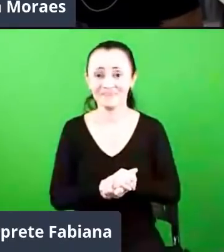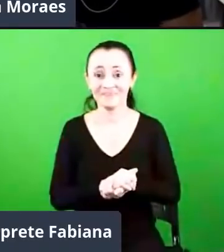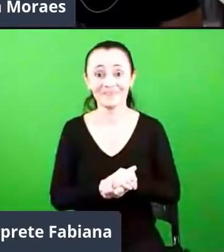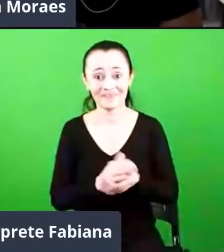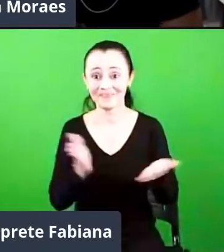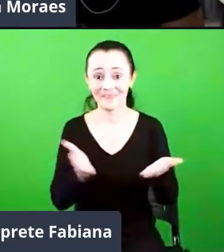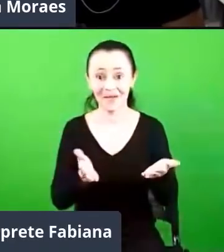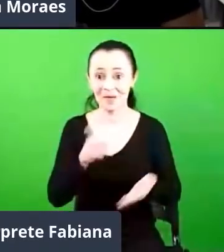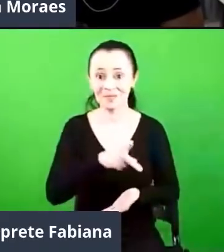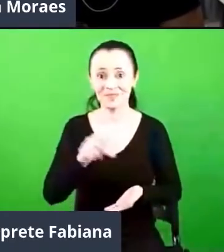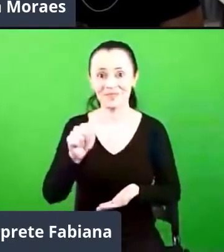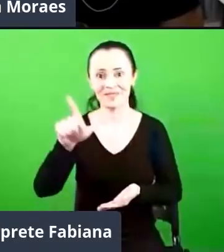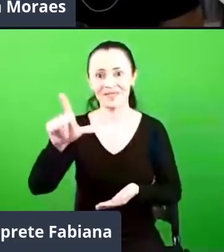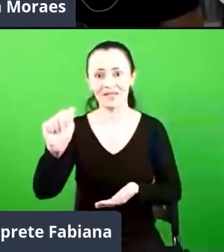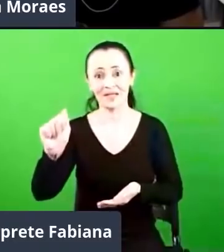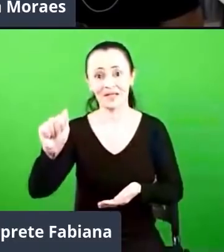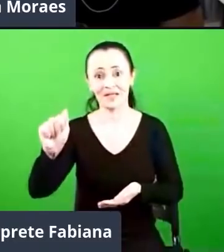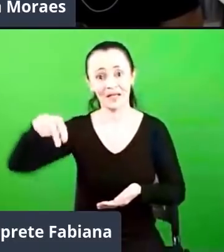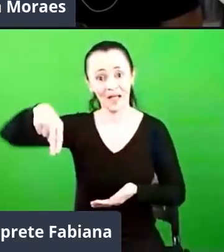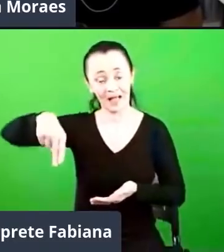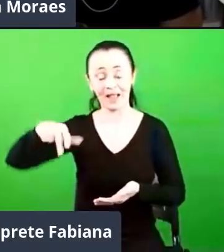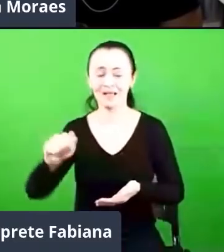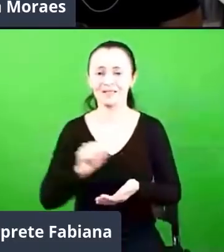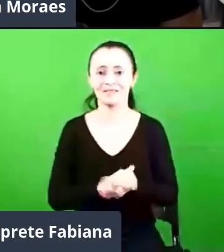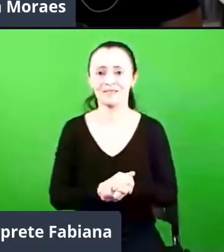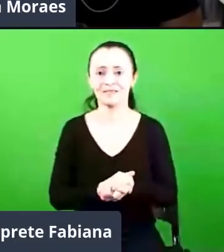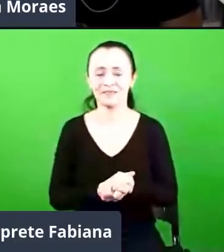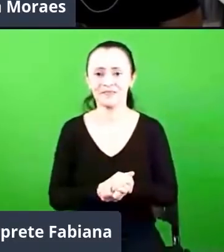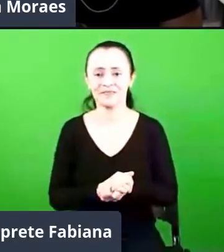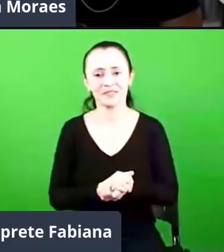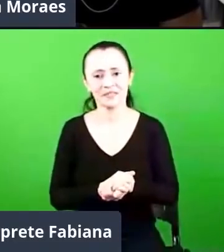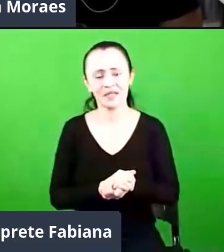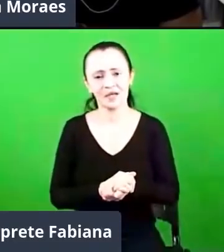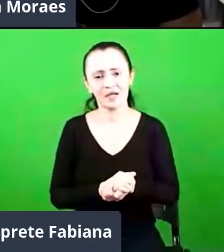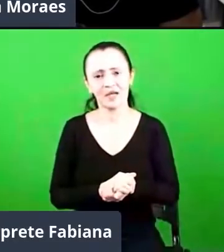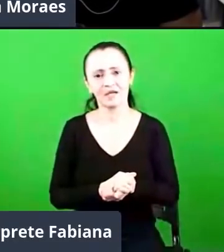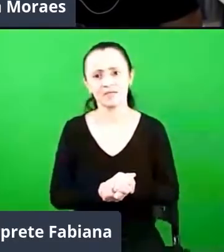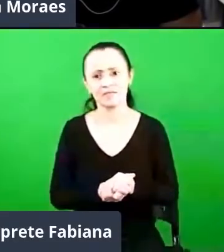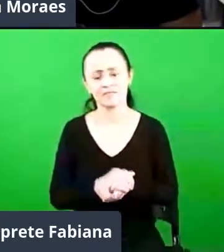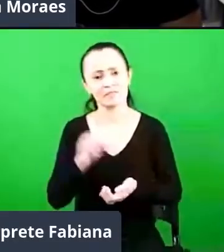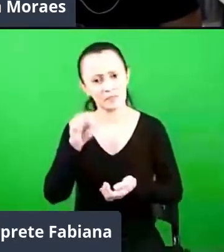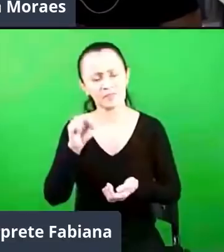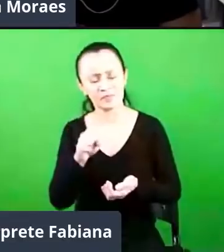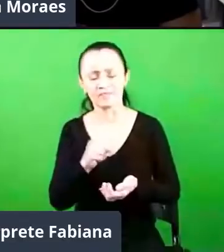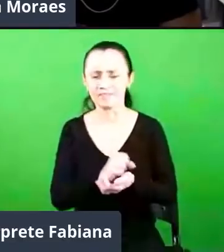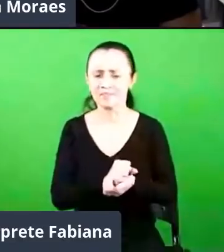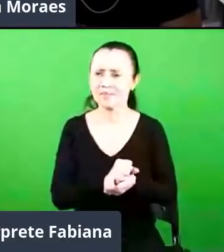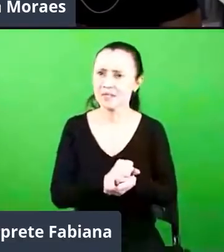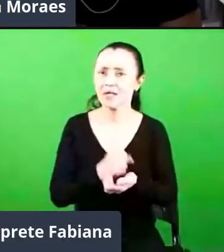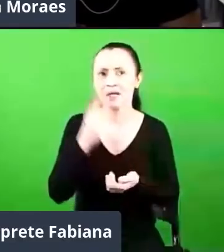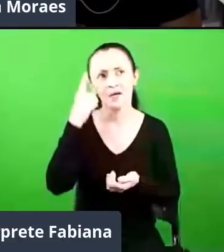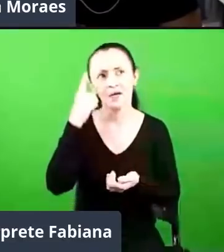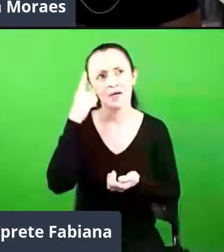Gente, vamos... É uma questão realmente, uma problemática que nos aflige, né? A Lana apontou isso no final da